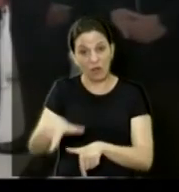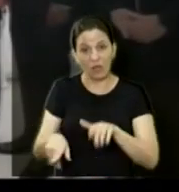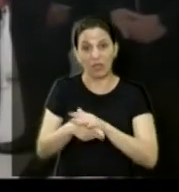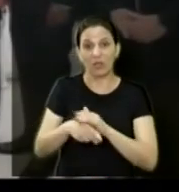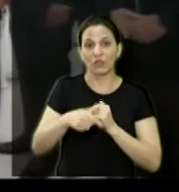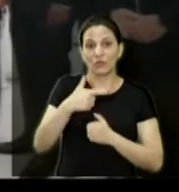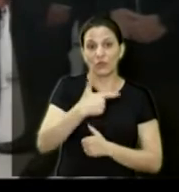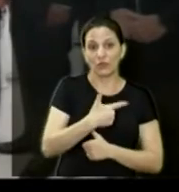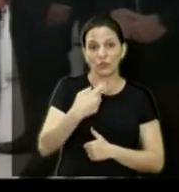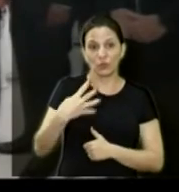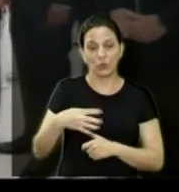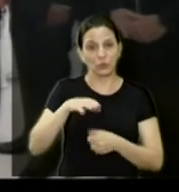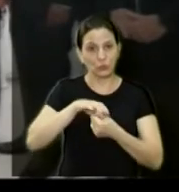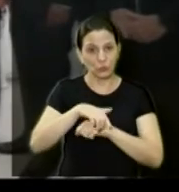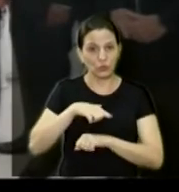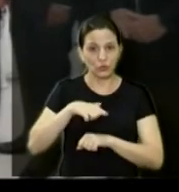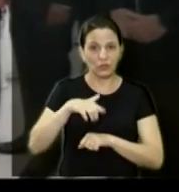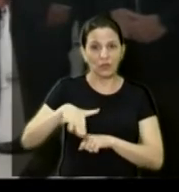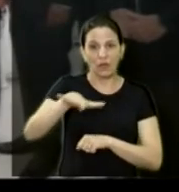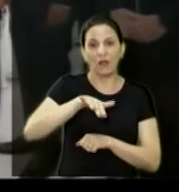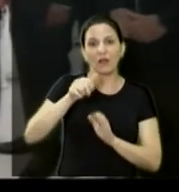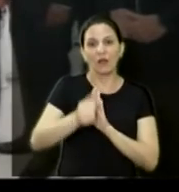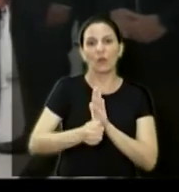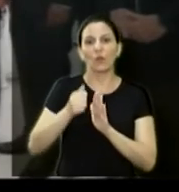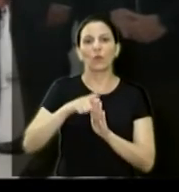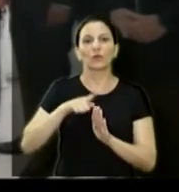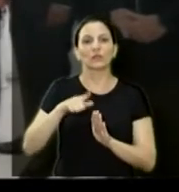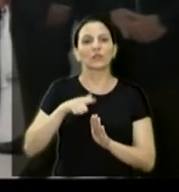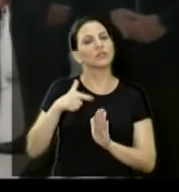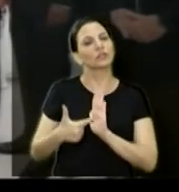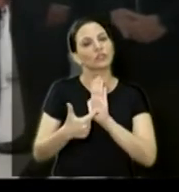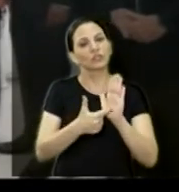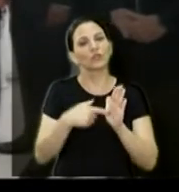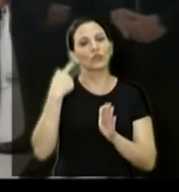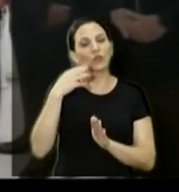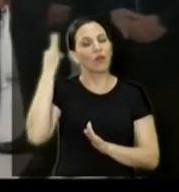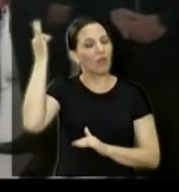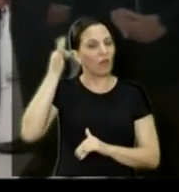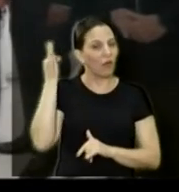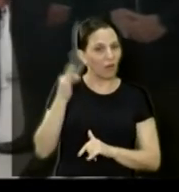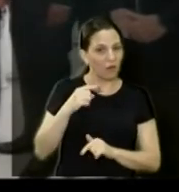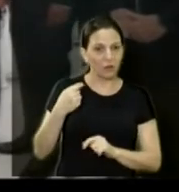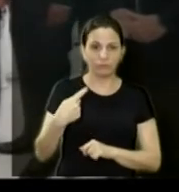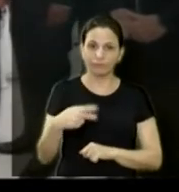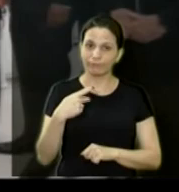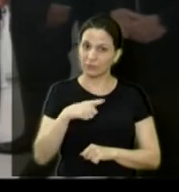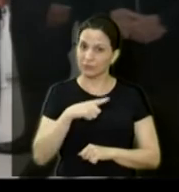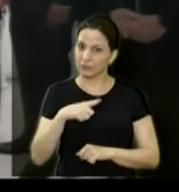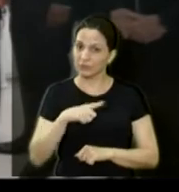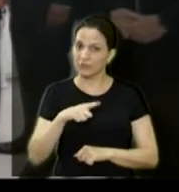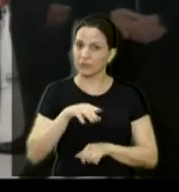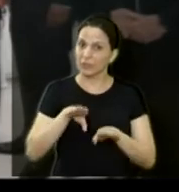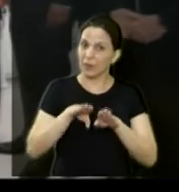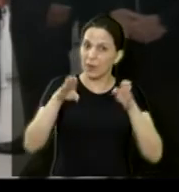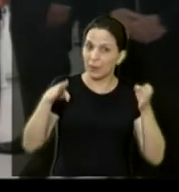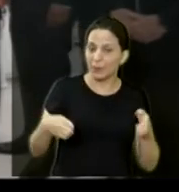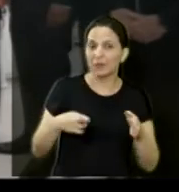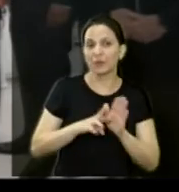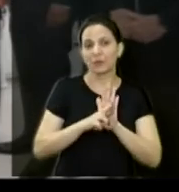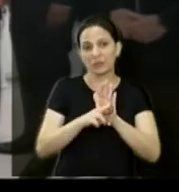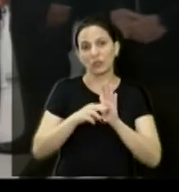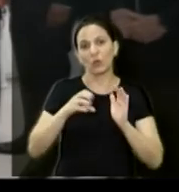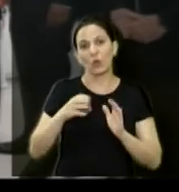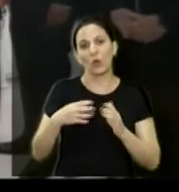noite do dia 24, no Salão Fraternidade Araraquara, por indicação da vereadora Tainara Faria. Também compuseram à mesa o representante